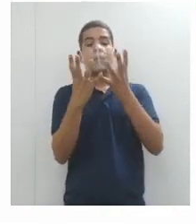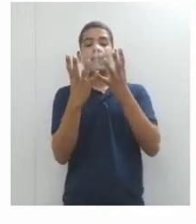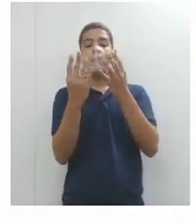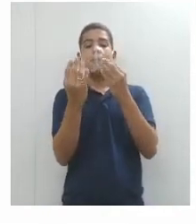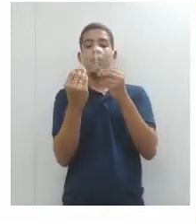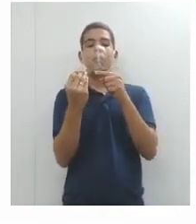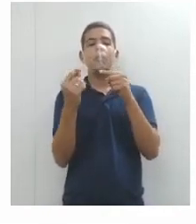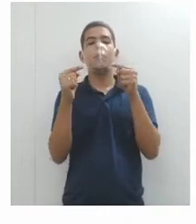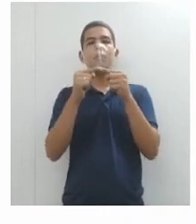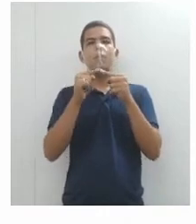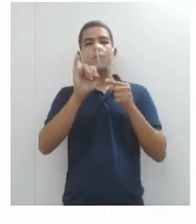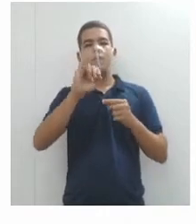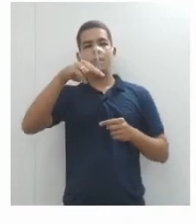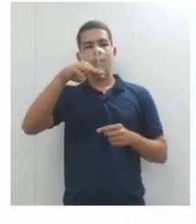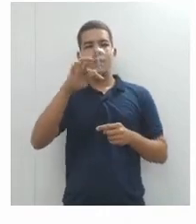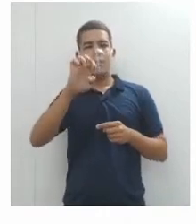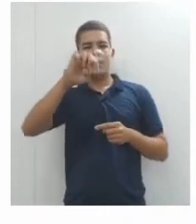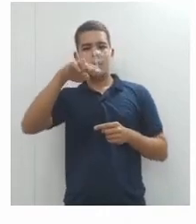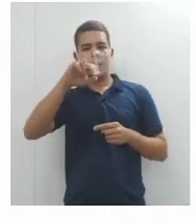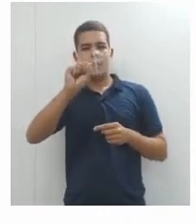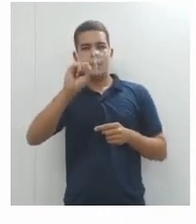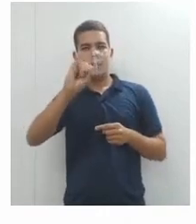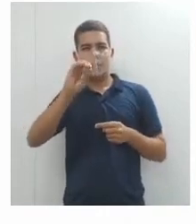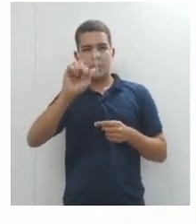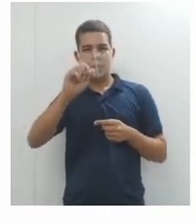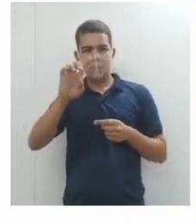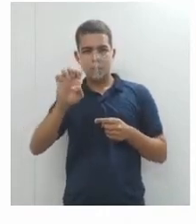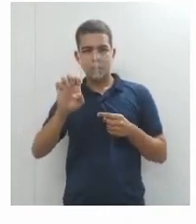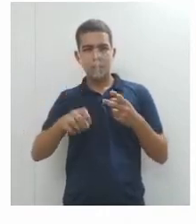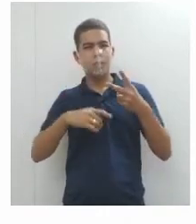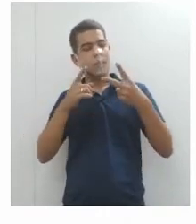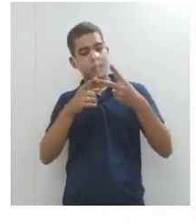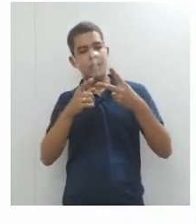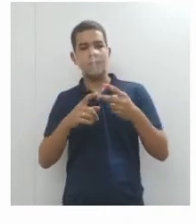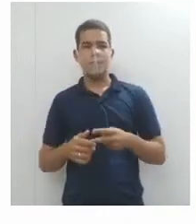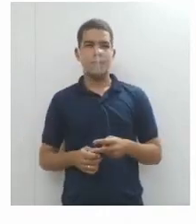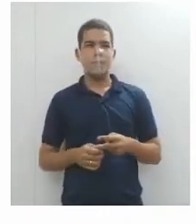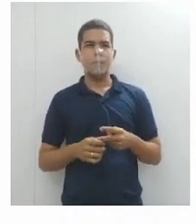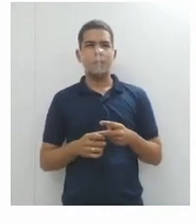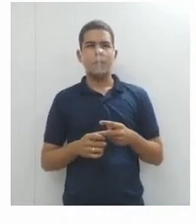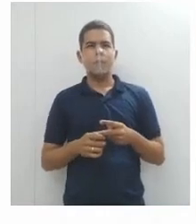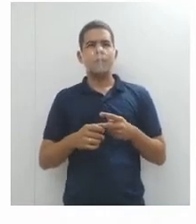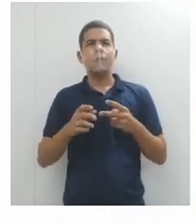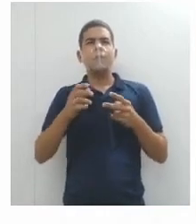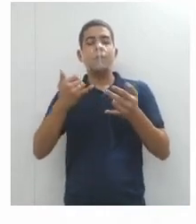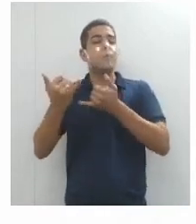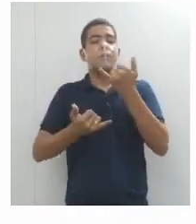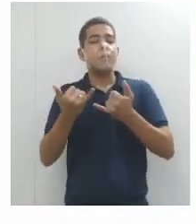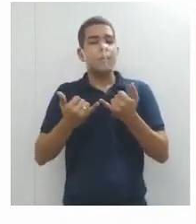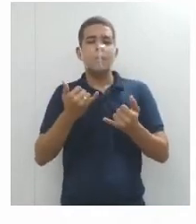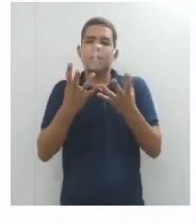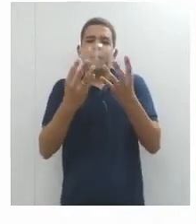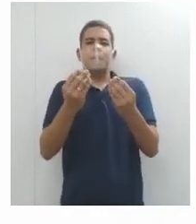Muito. Intensidade. A intensidade do divertimento foi muito, não foi pouco, foi